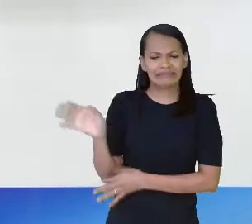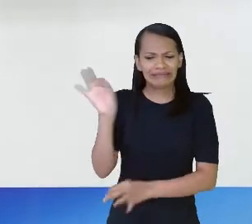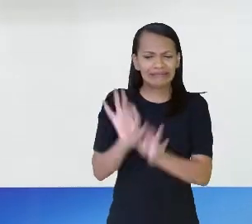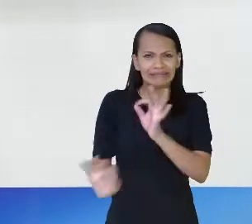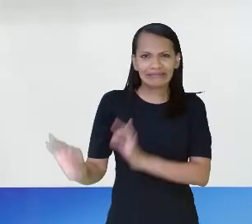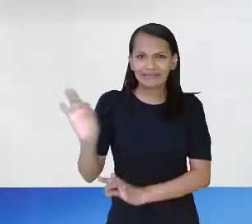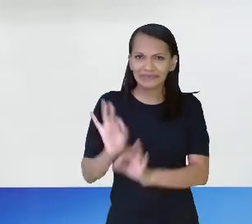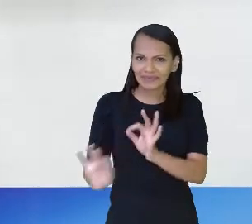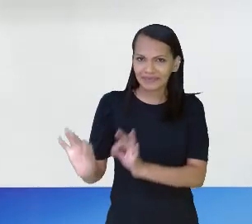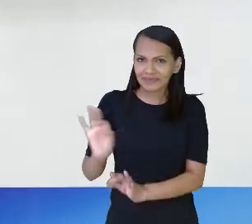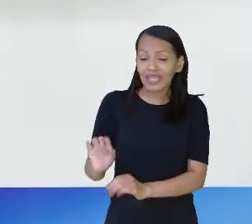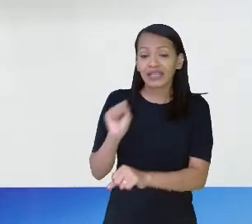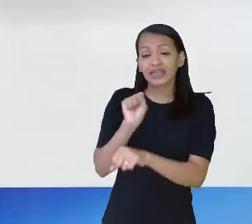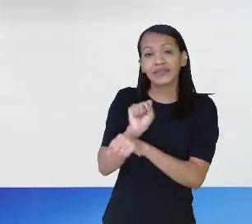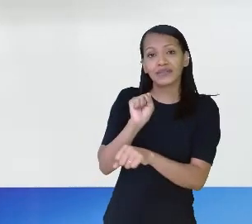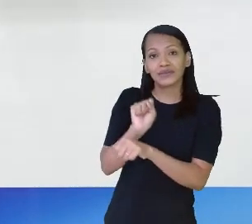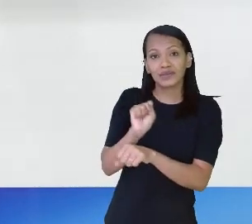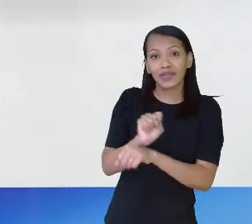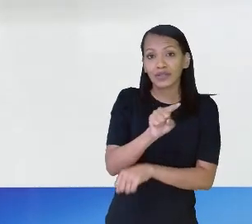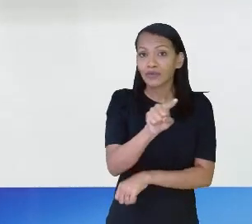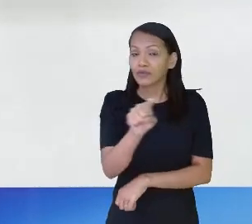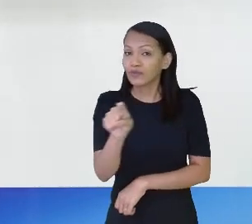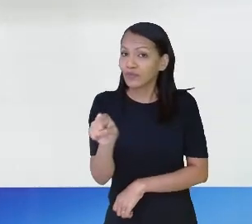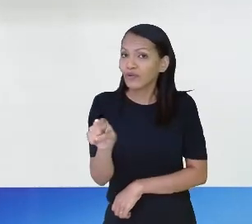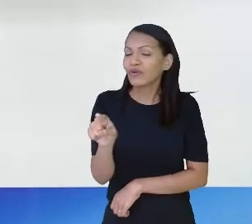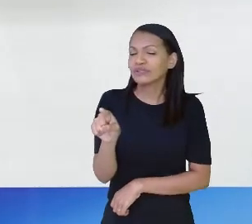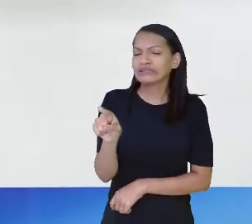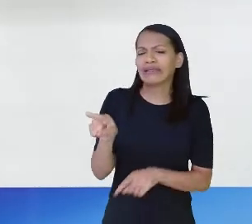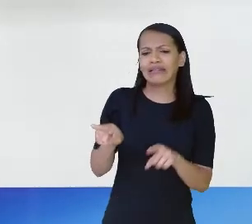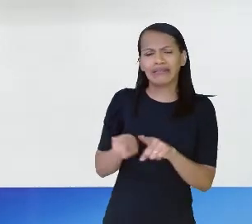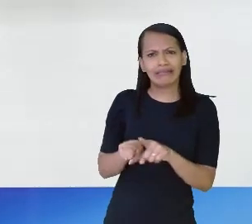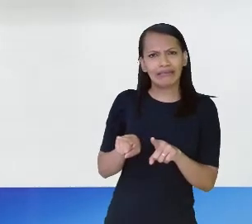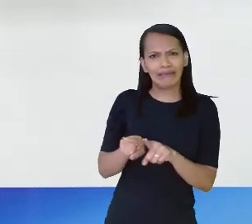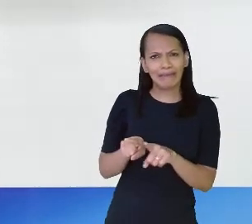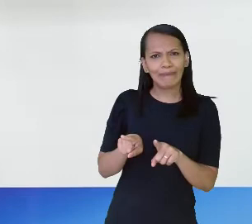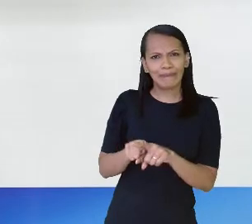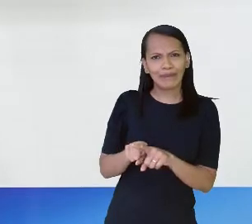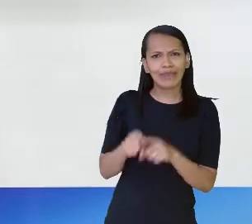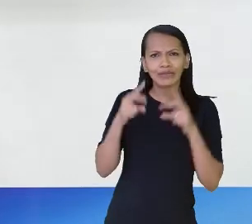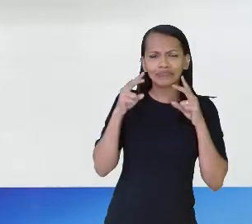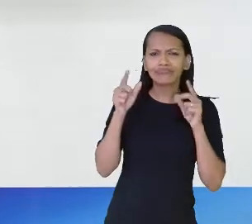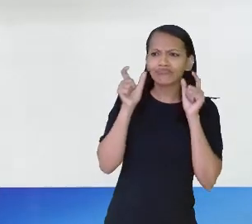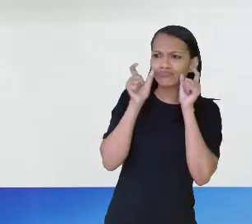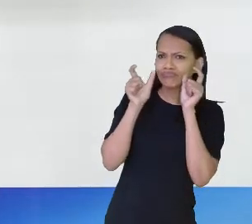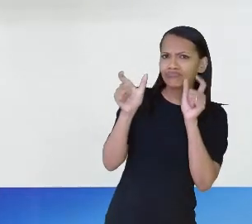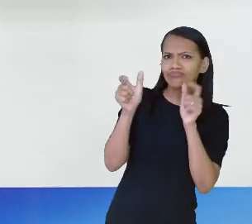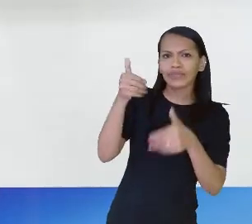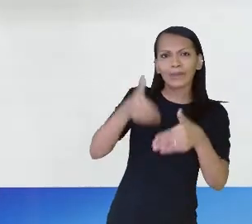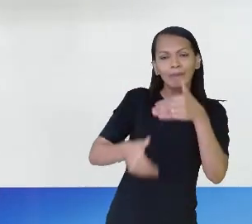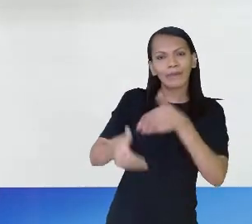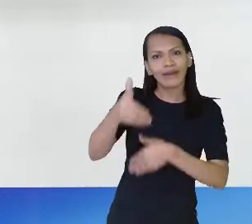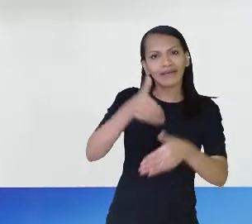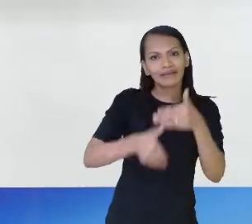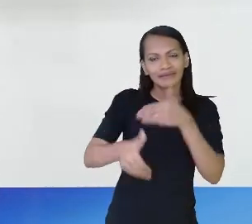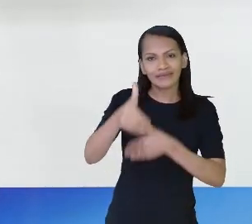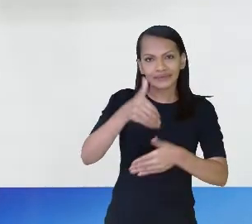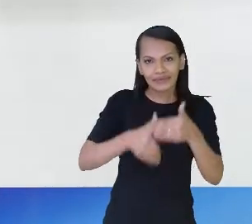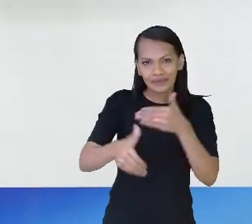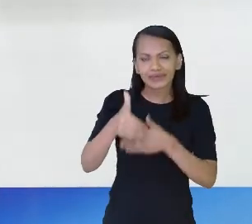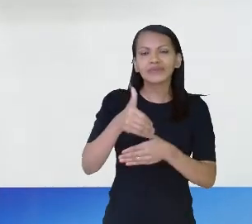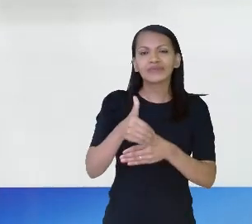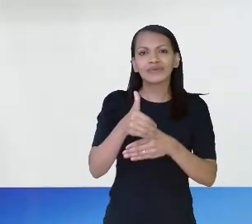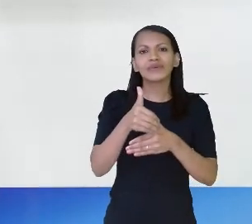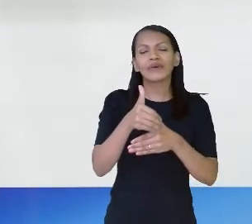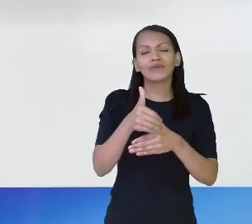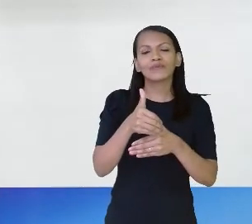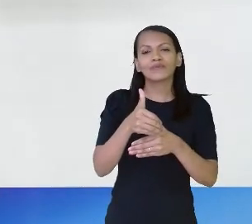já espero que você esteja atento, participa, manda